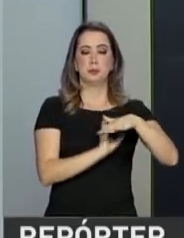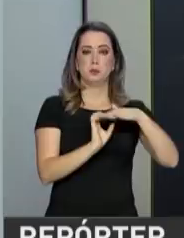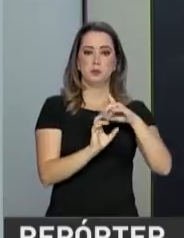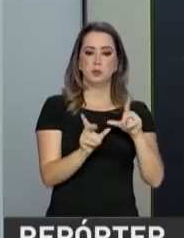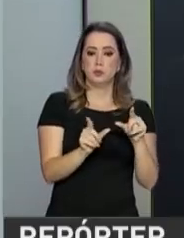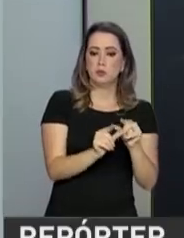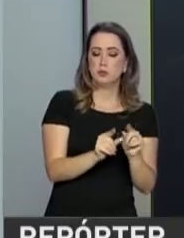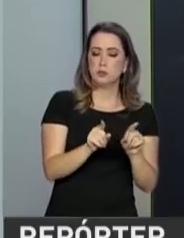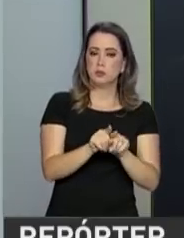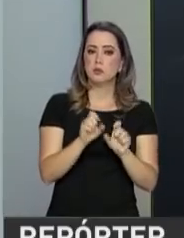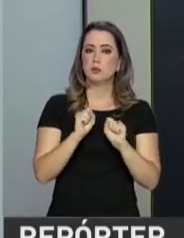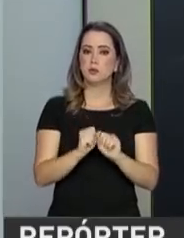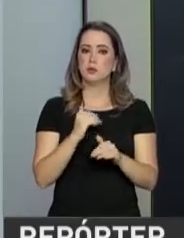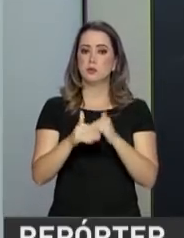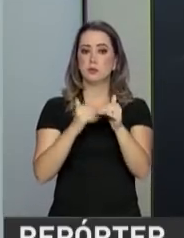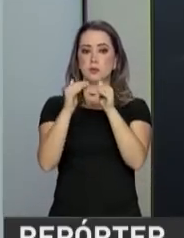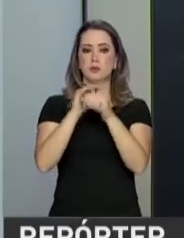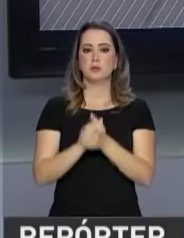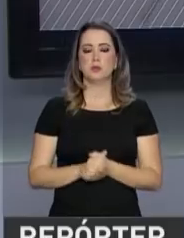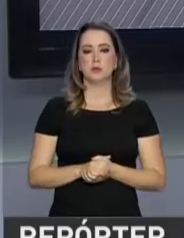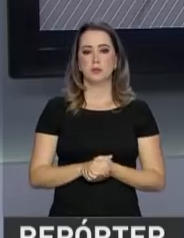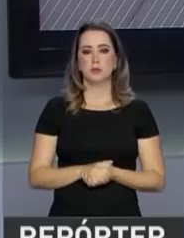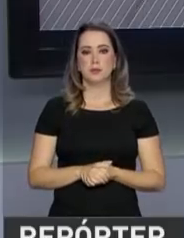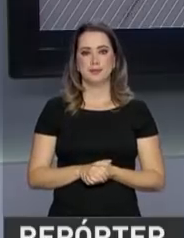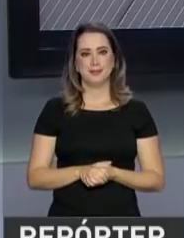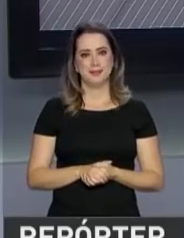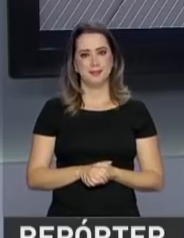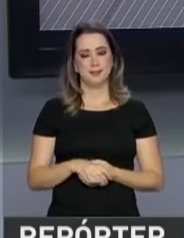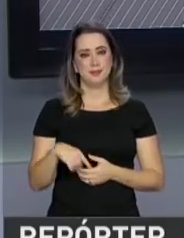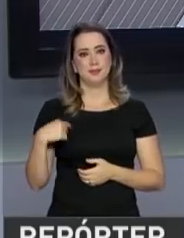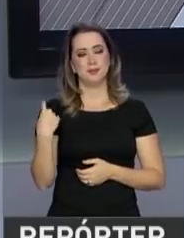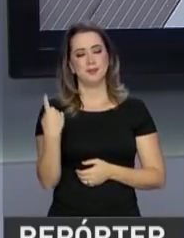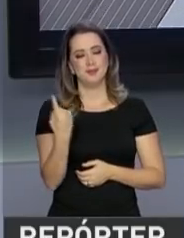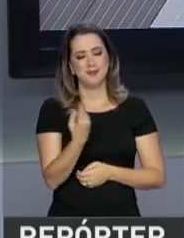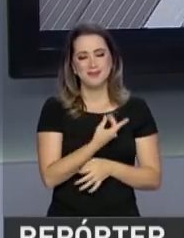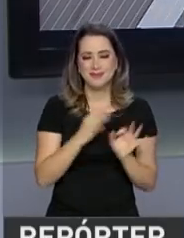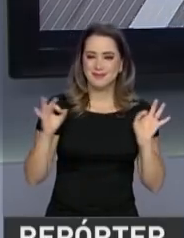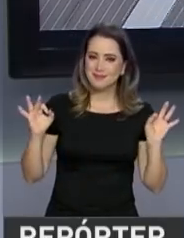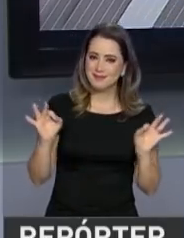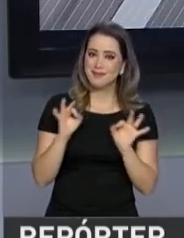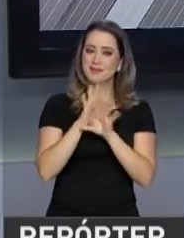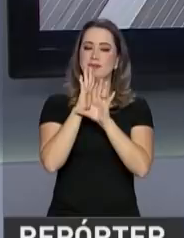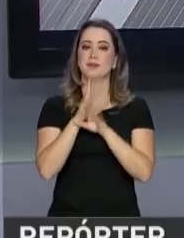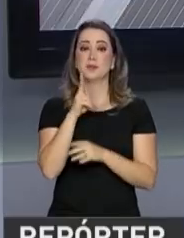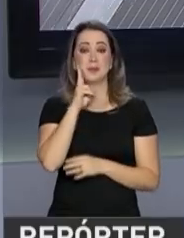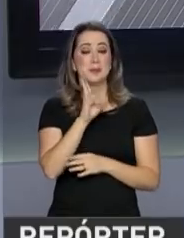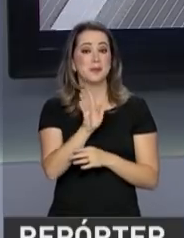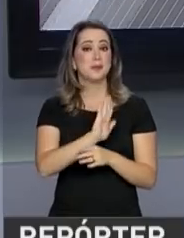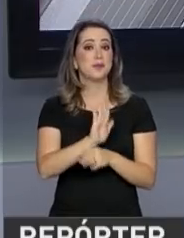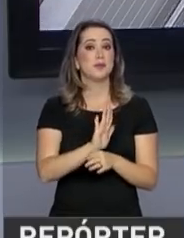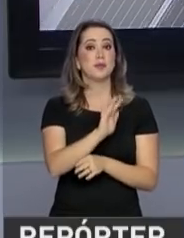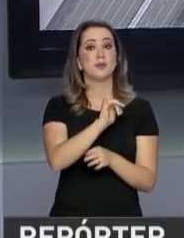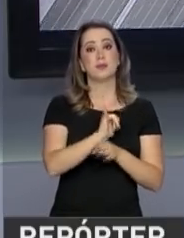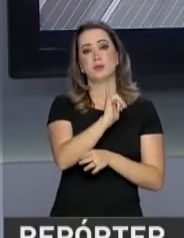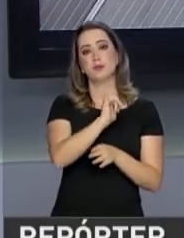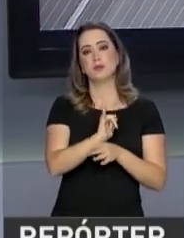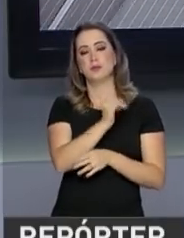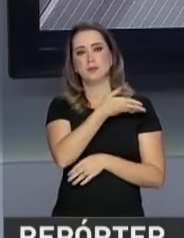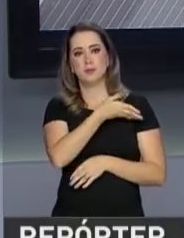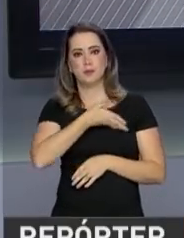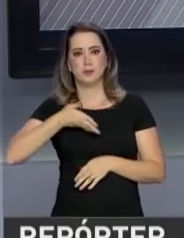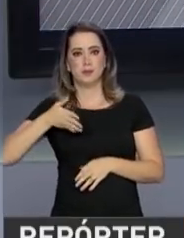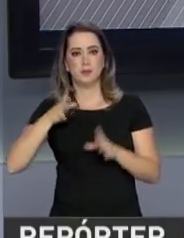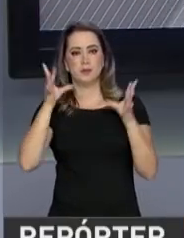médias empresas ela só tem de crescer o repórter nbr fica por aqui você pode rever as reportagens no